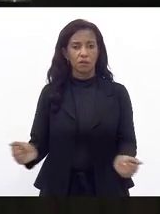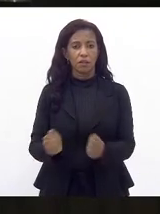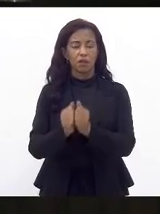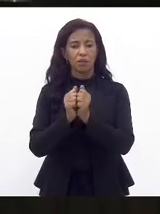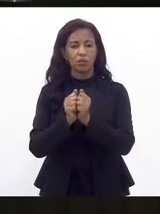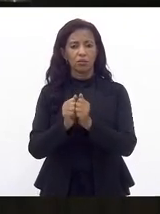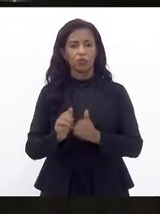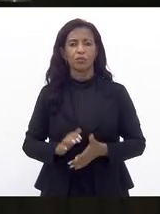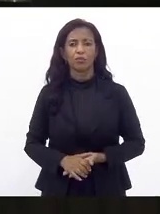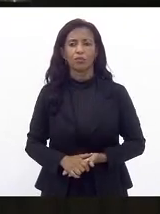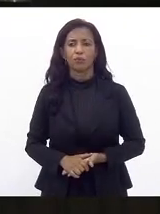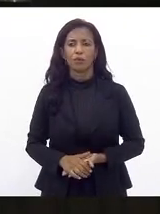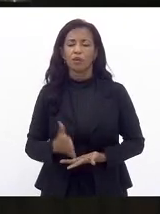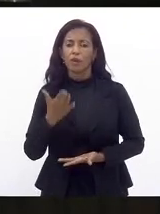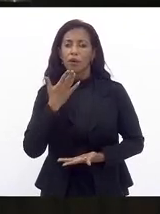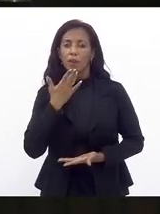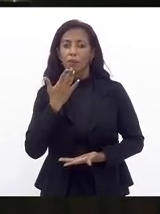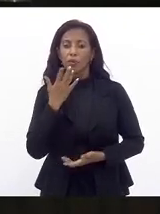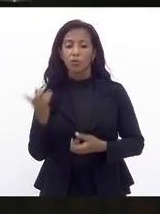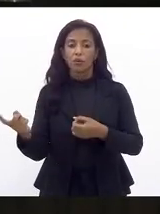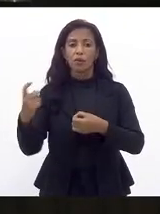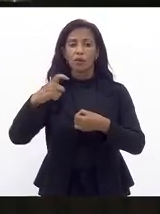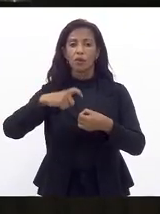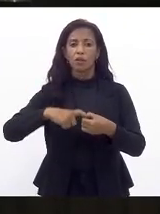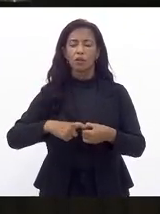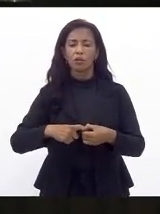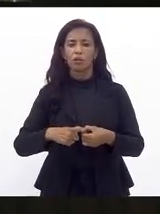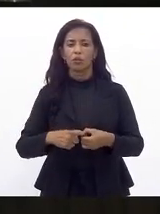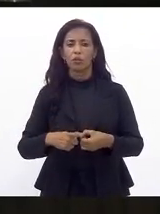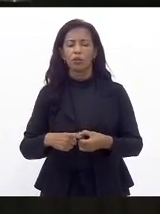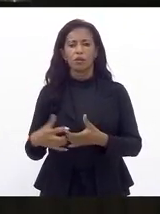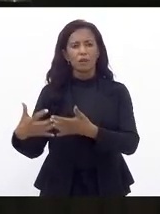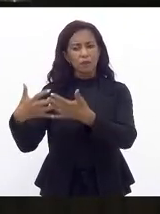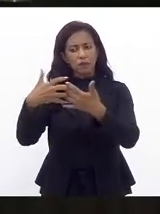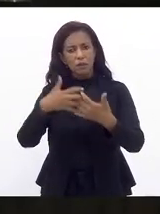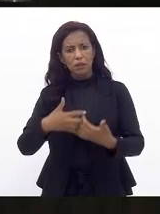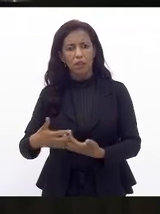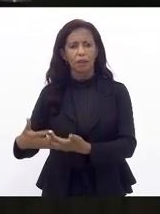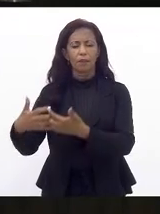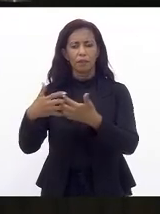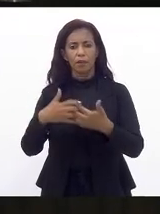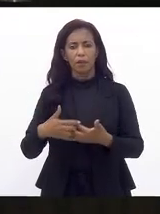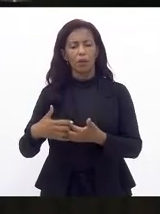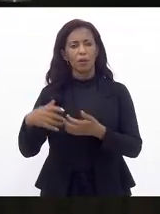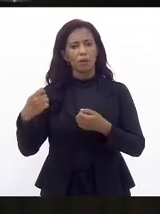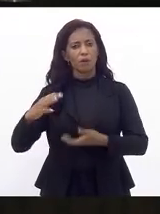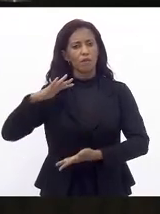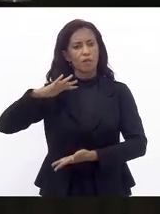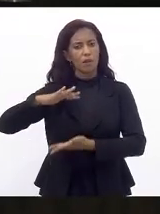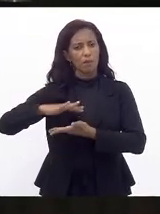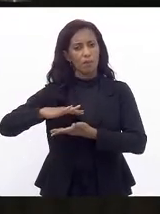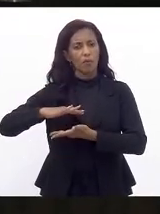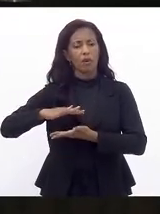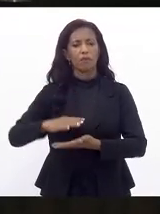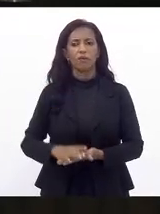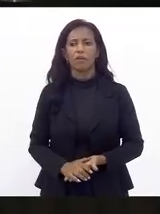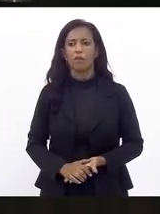nas trincheiras, pedindo o retorno dessas carretas que fazem a mamografia ambulante,